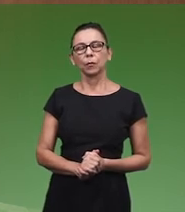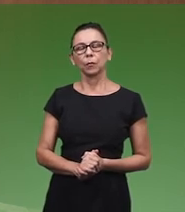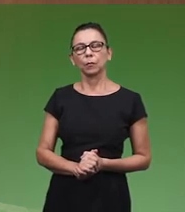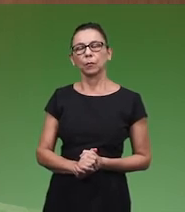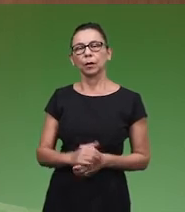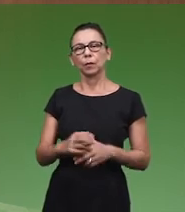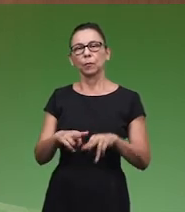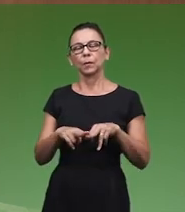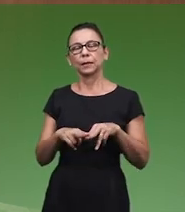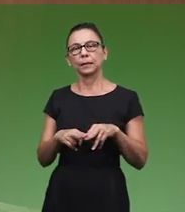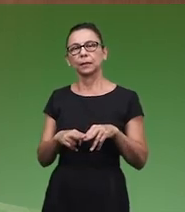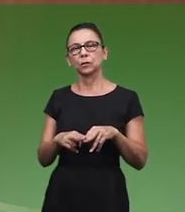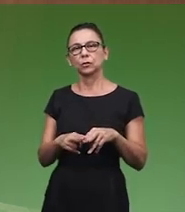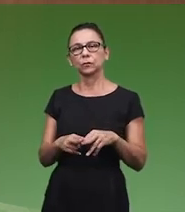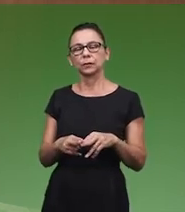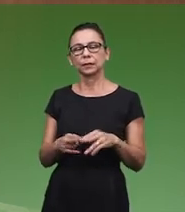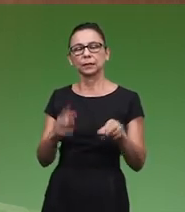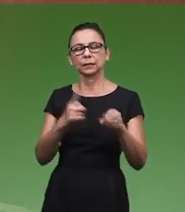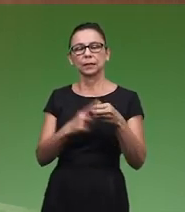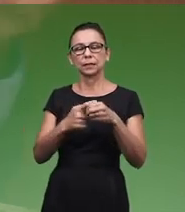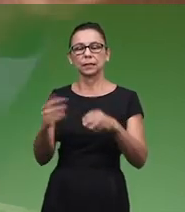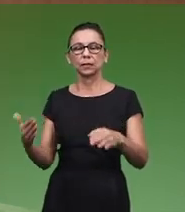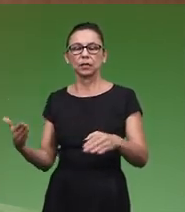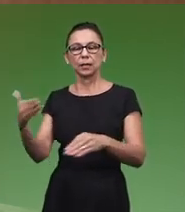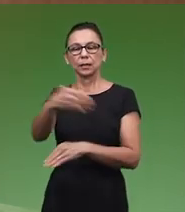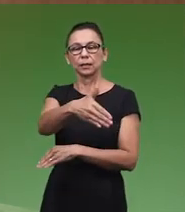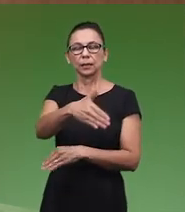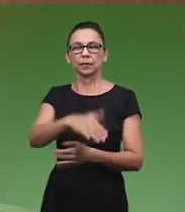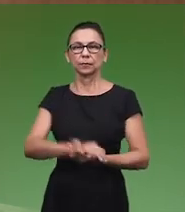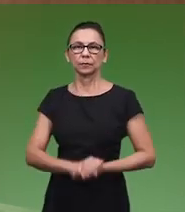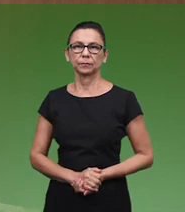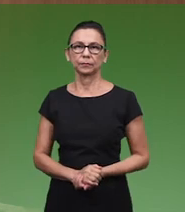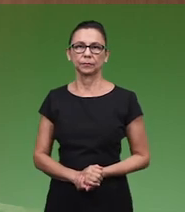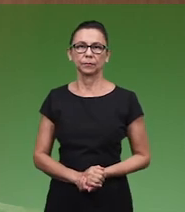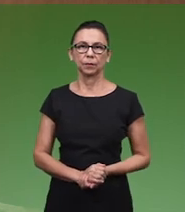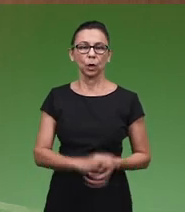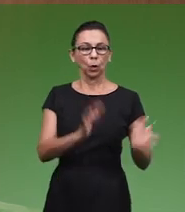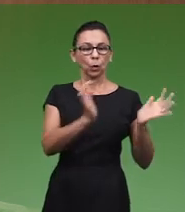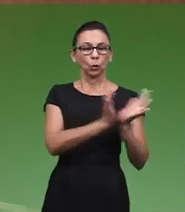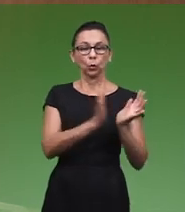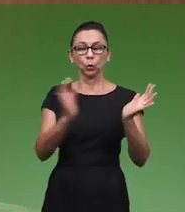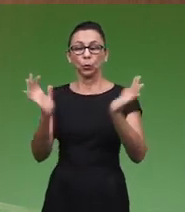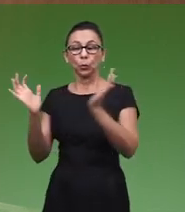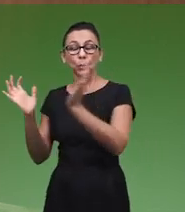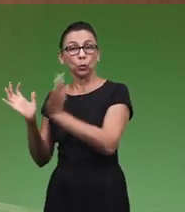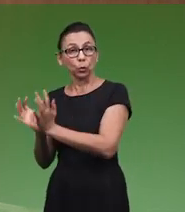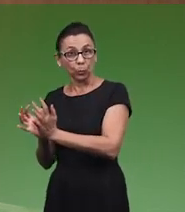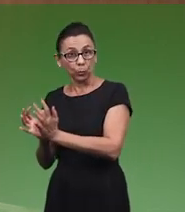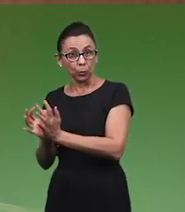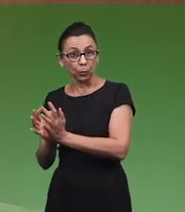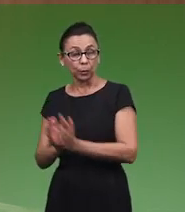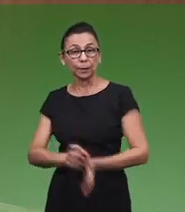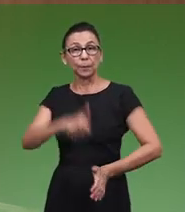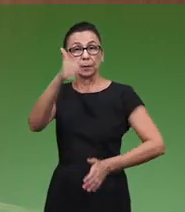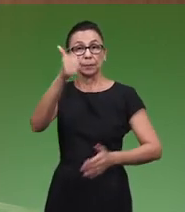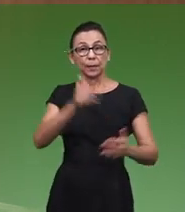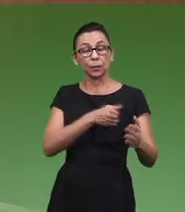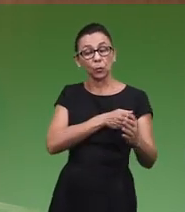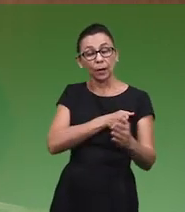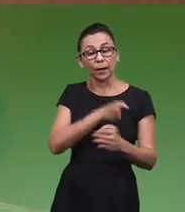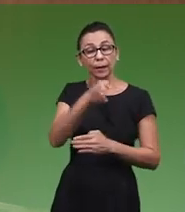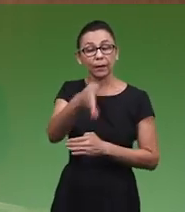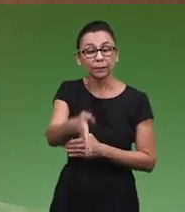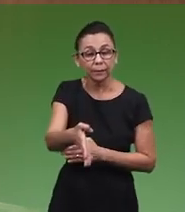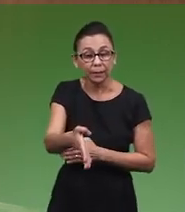a cidade. Aquele que entrar no canal e primeiro entrar dentro da cidade e tirar lá de dentro os cegos e os coxos que a alma de